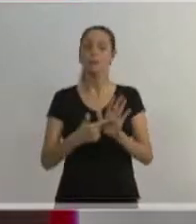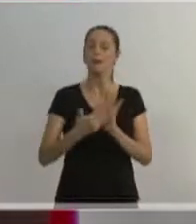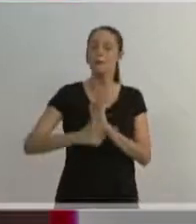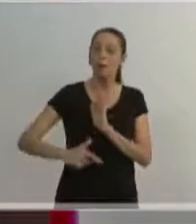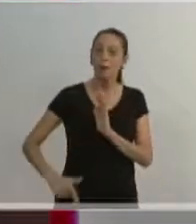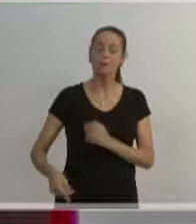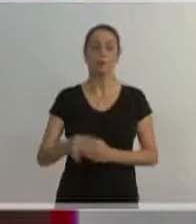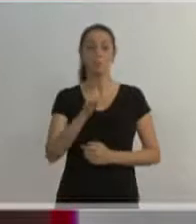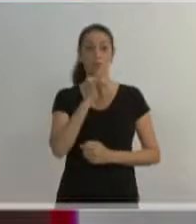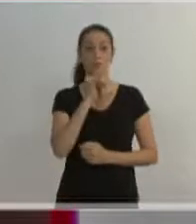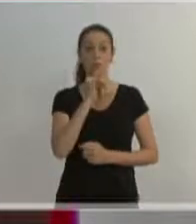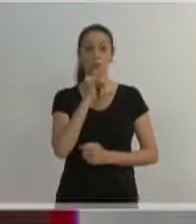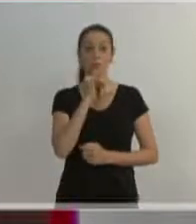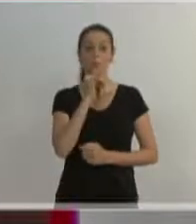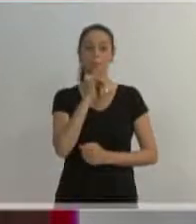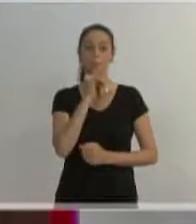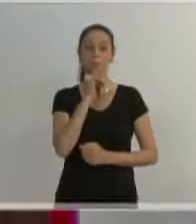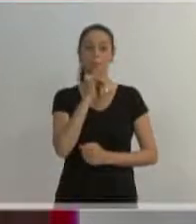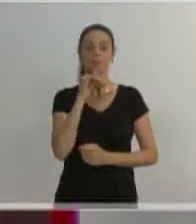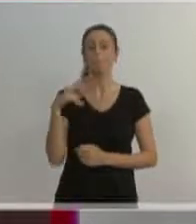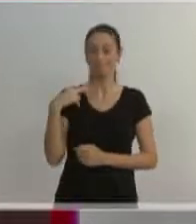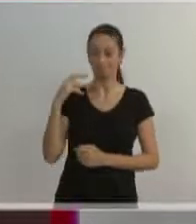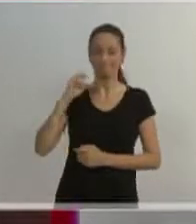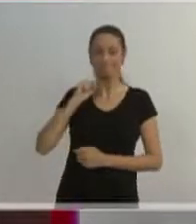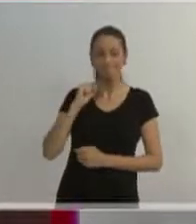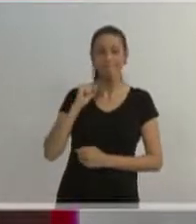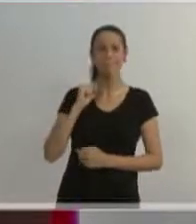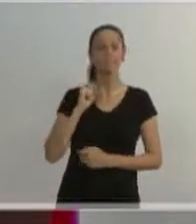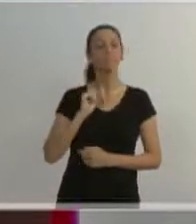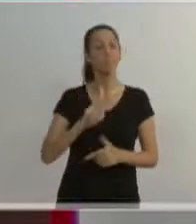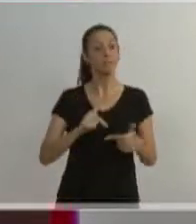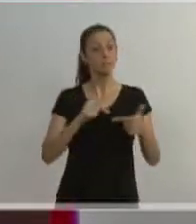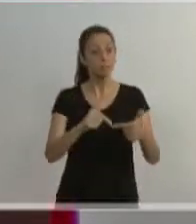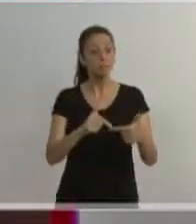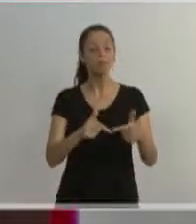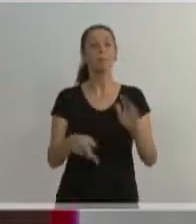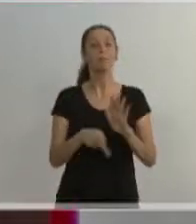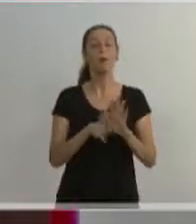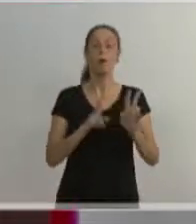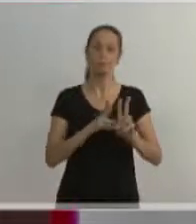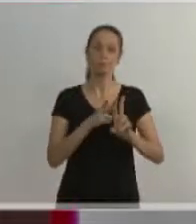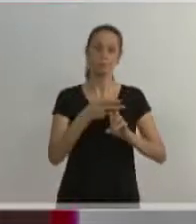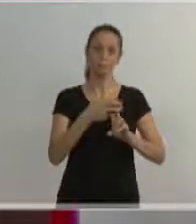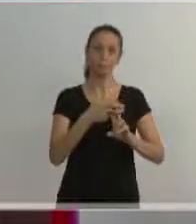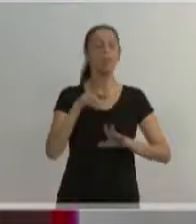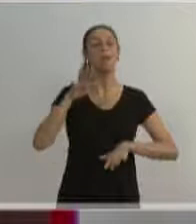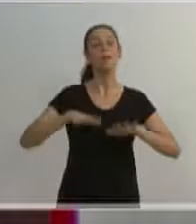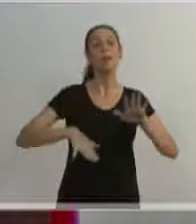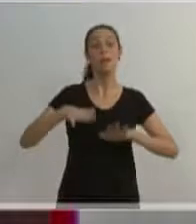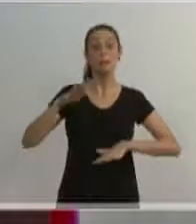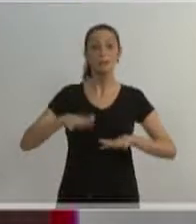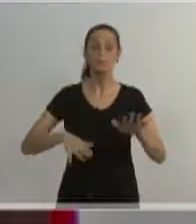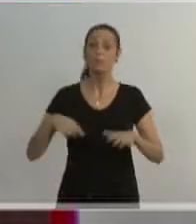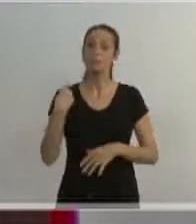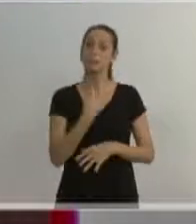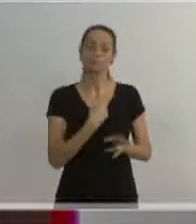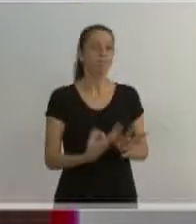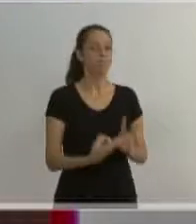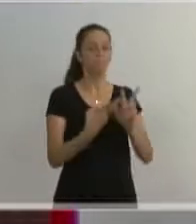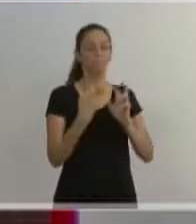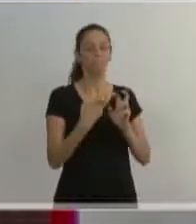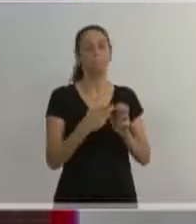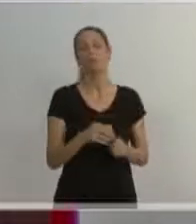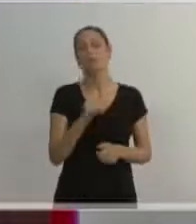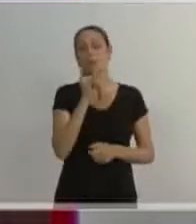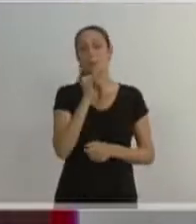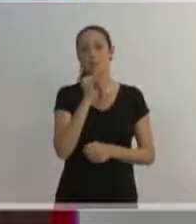vereador das ações do sistema único de saúde que muitas vezes nós não percebemos a água